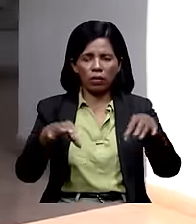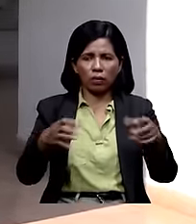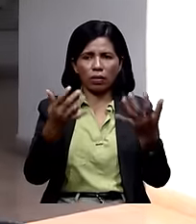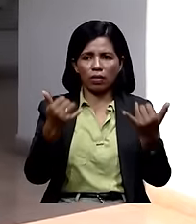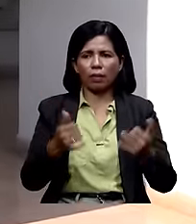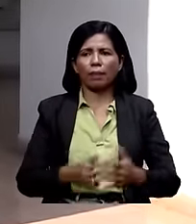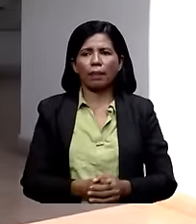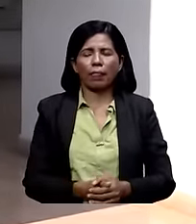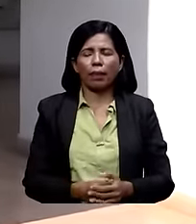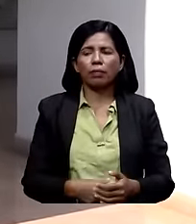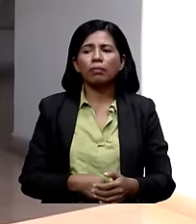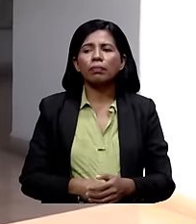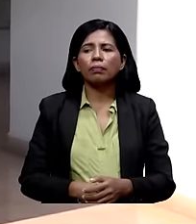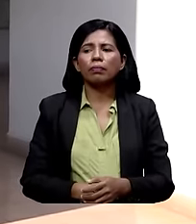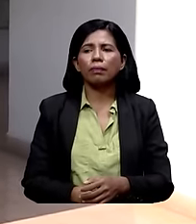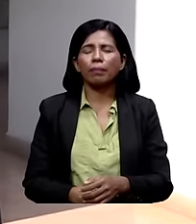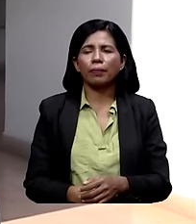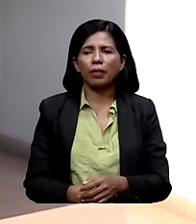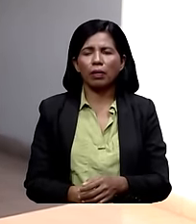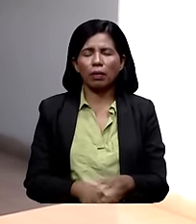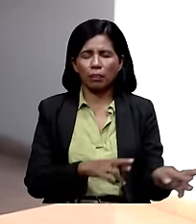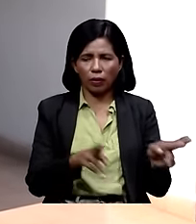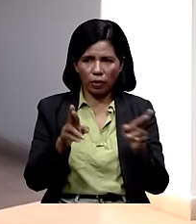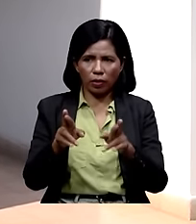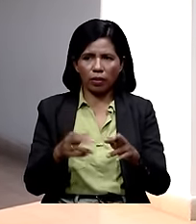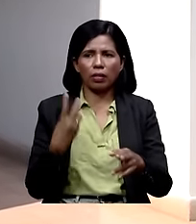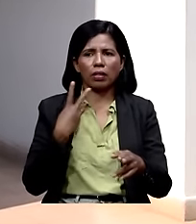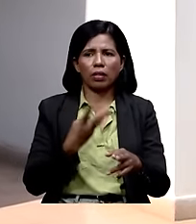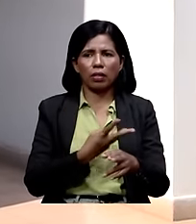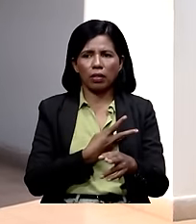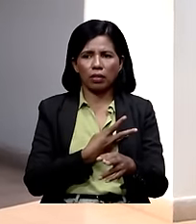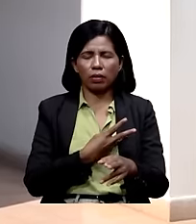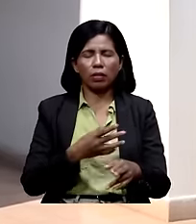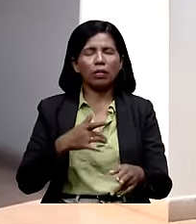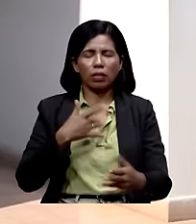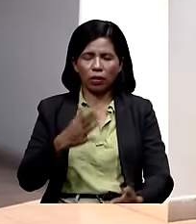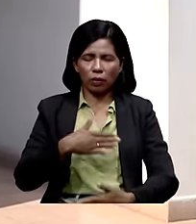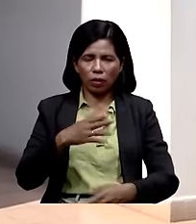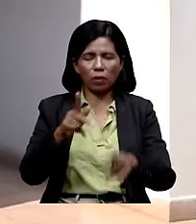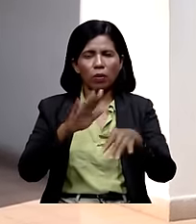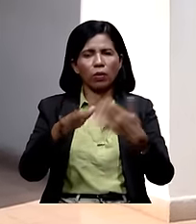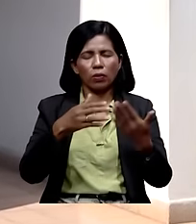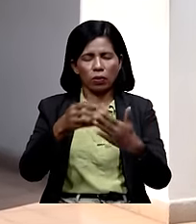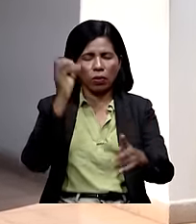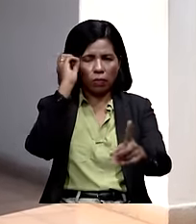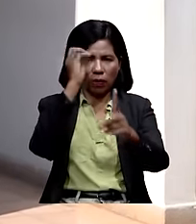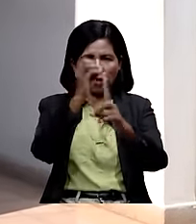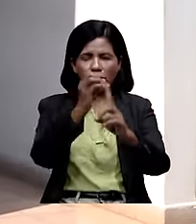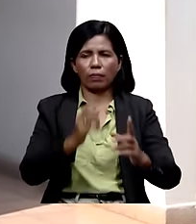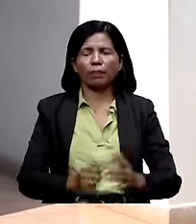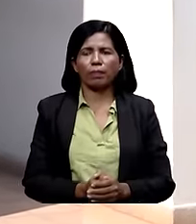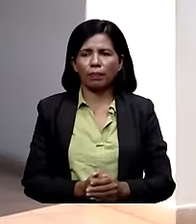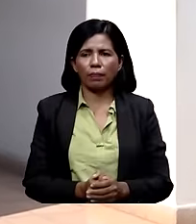ne be ya pronto ne ita apresia mo tutu ni opinião e mo tutu ni hanoi